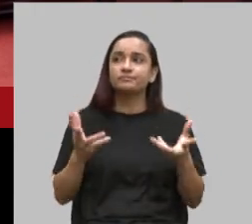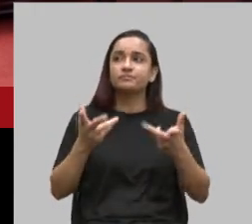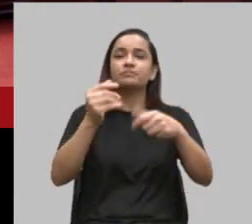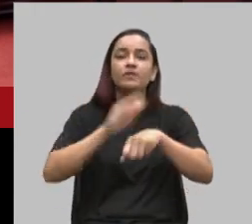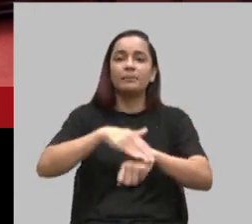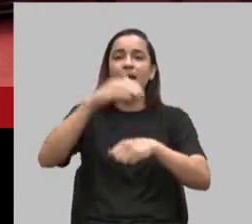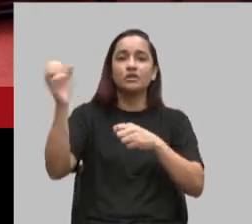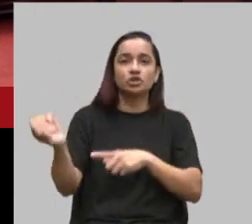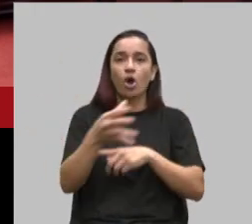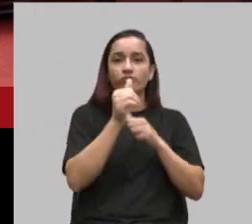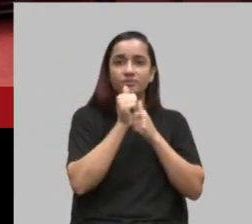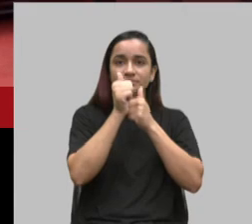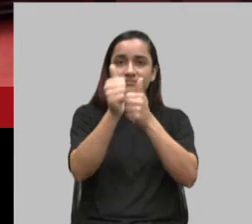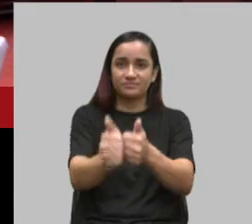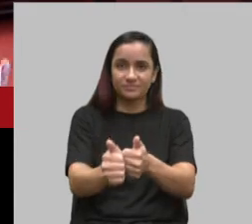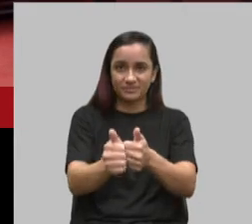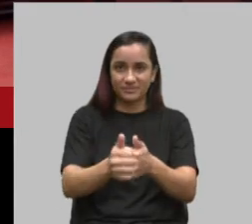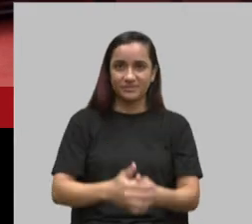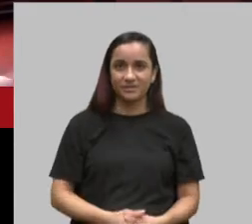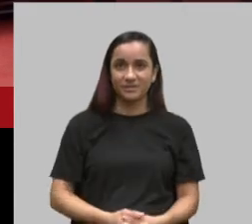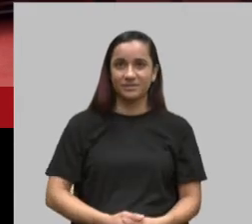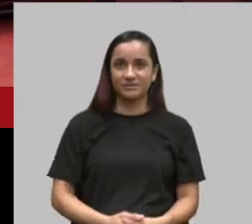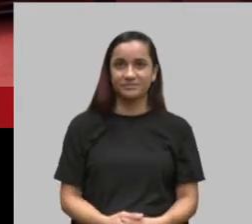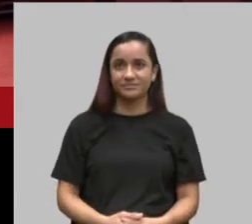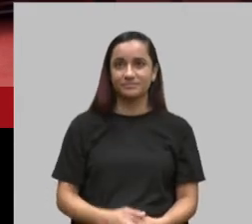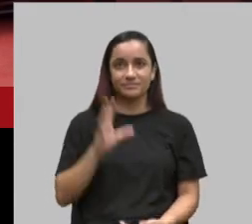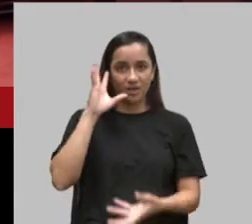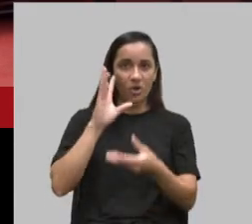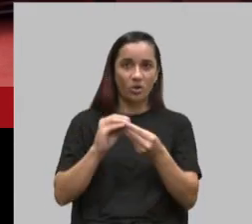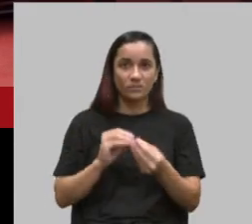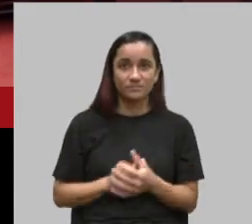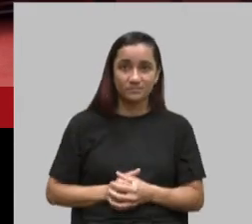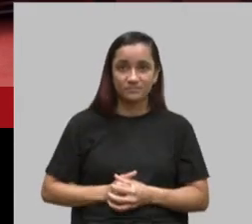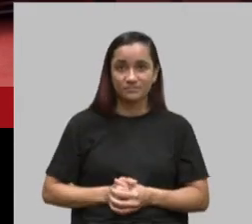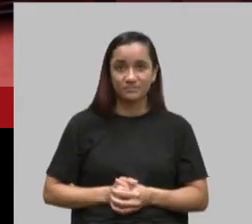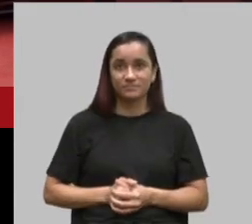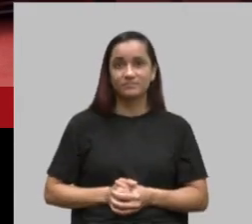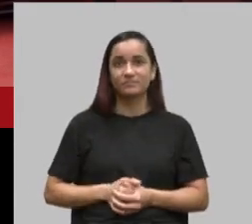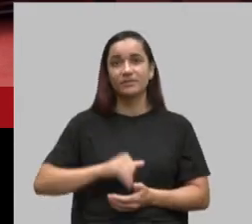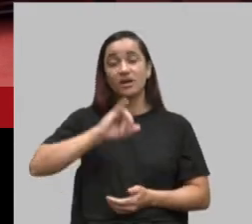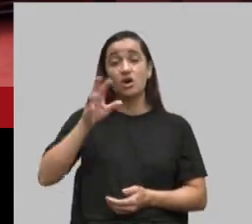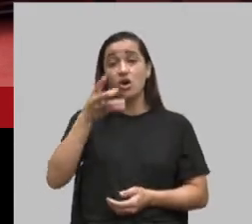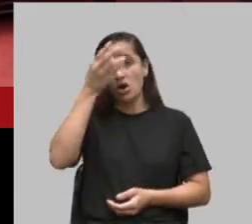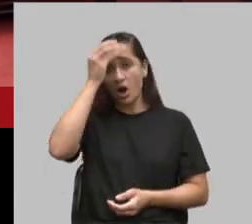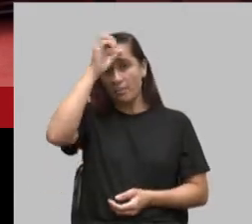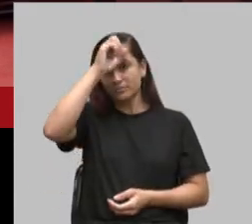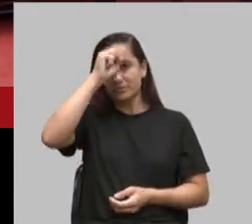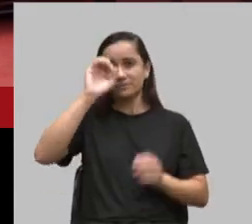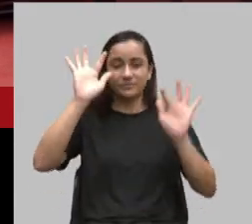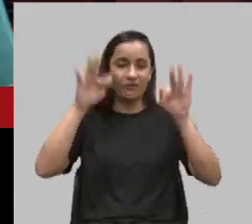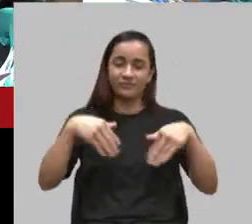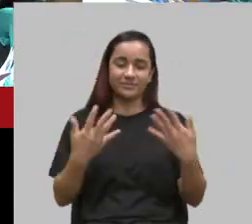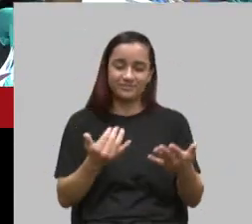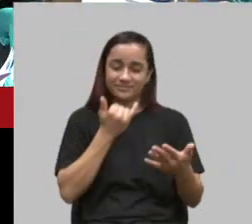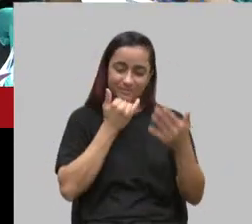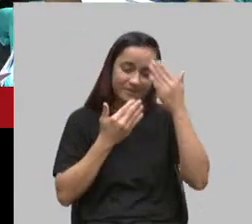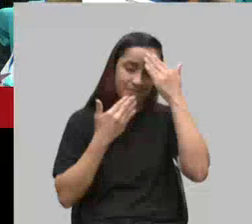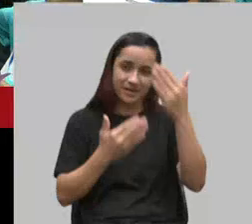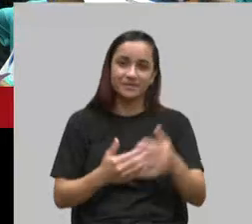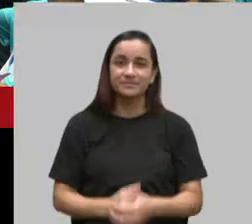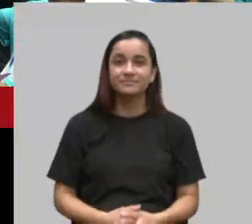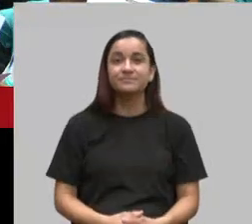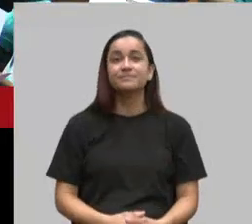atualizados ok conclua foi a oportunidad serem atualizados concluir OK obrigada declaro